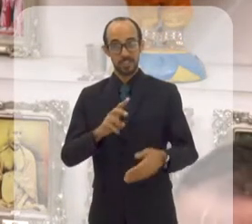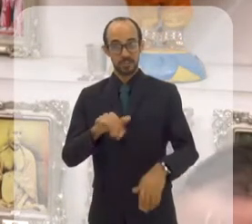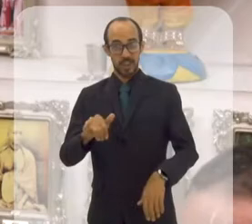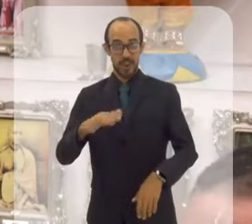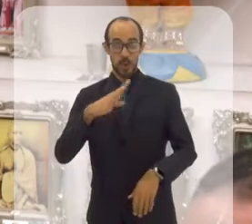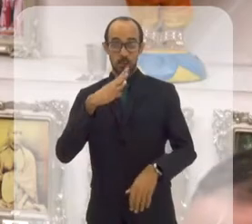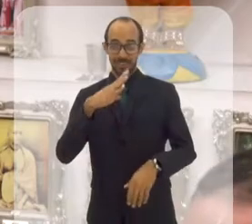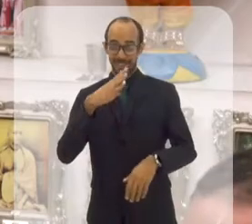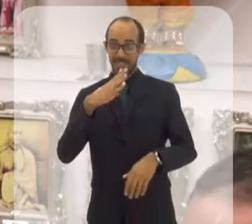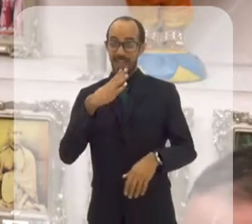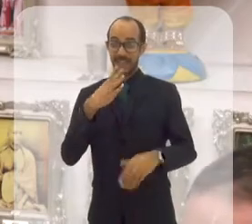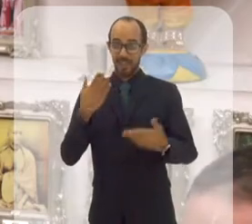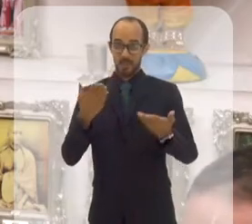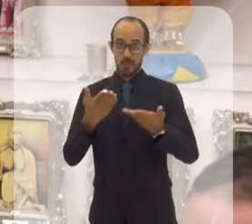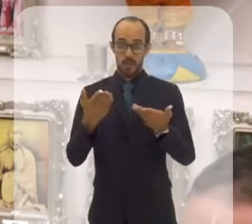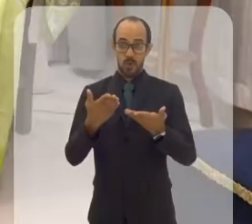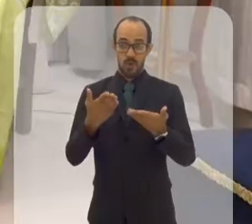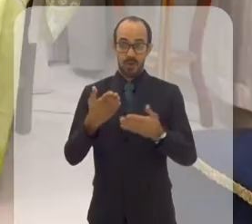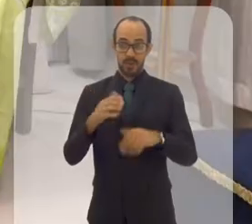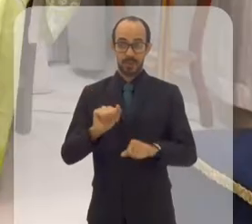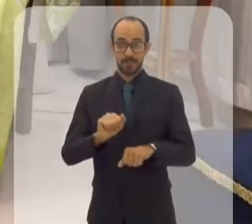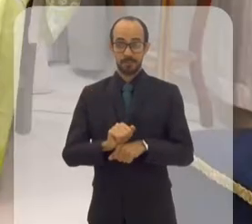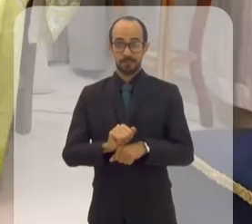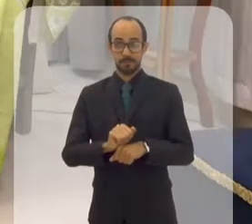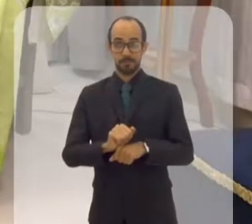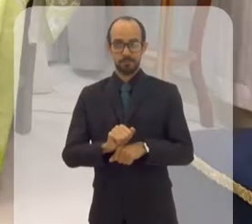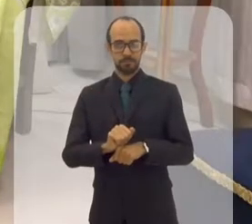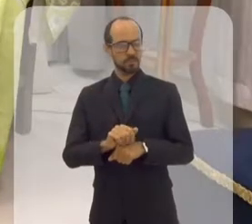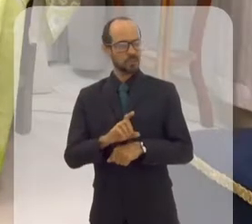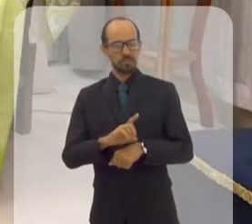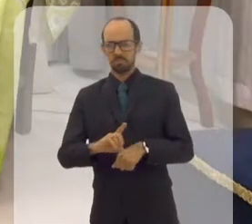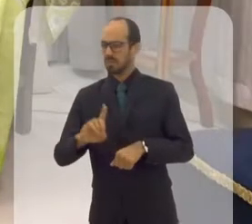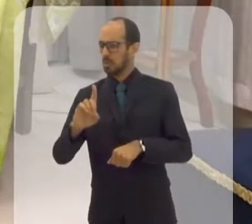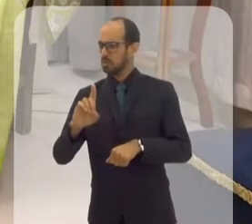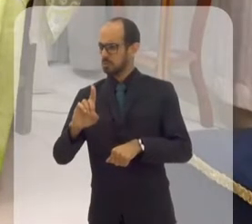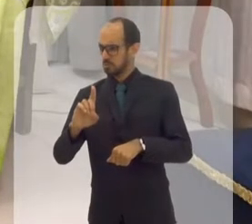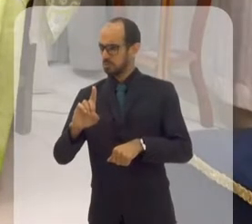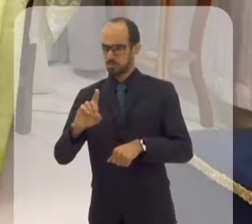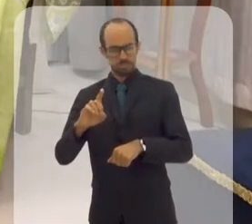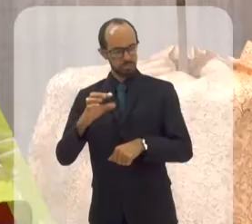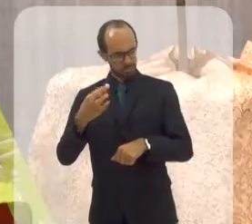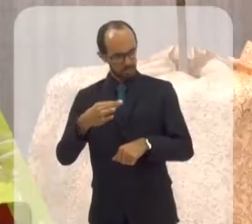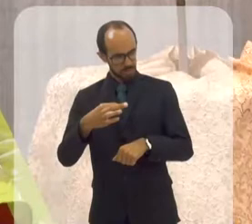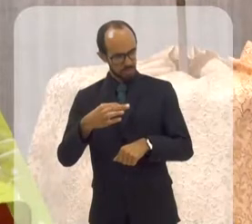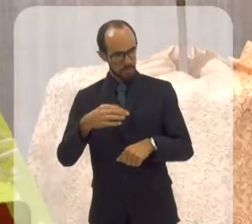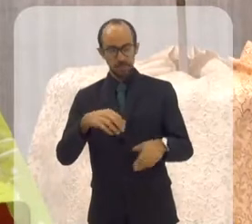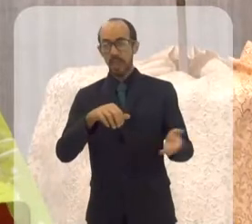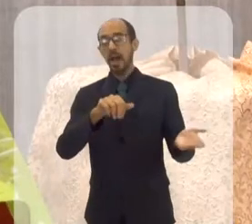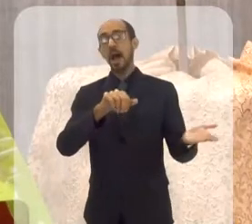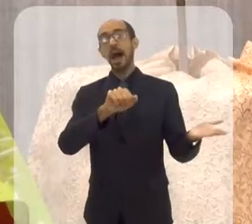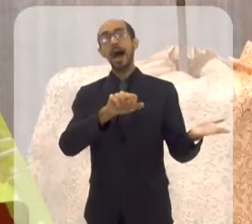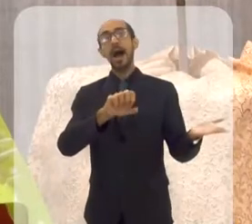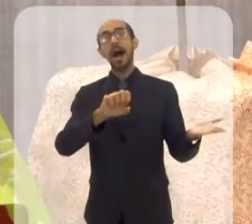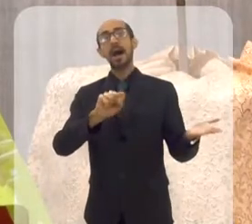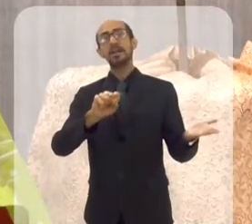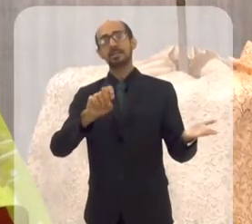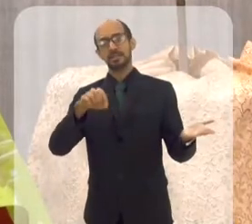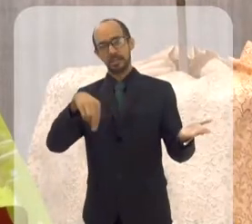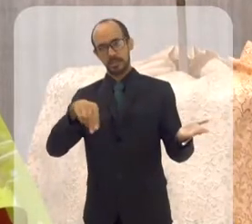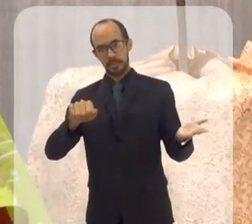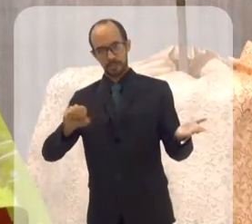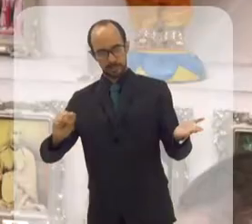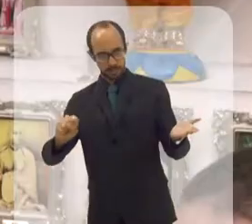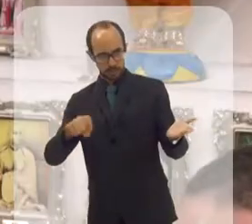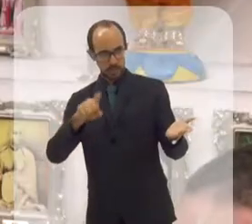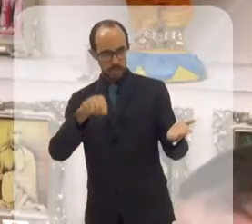nós vamos conhecer agora alguns. Eu não devo chamar de passos. Como eu devo chamar? Você pode chamar de asanas, de